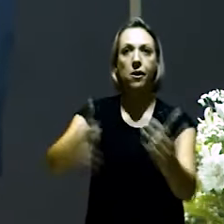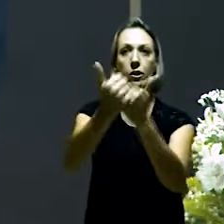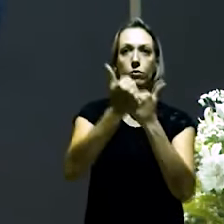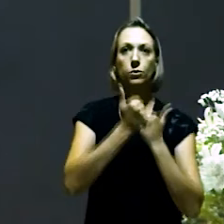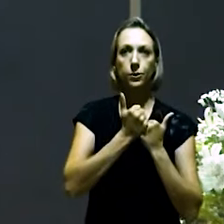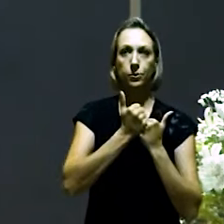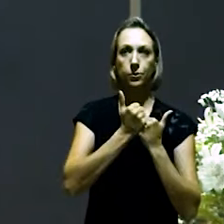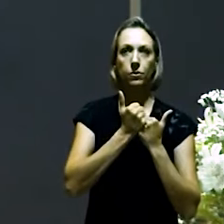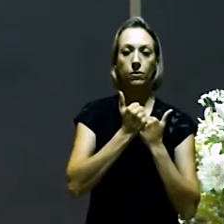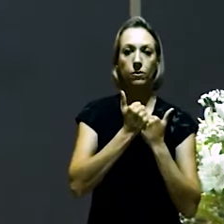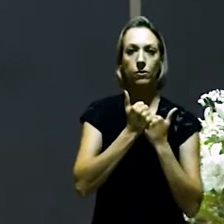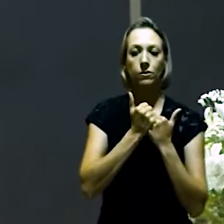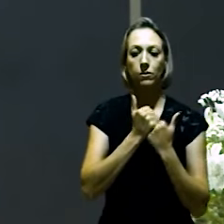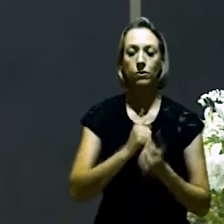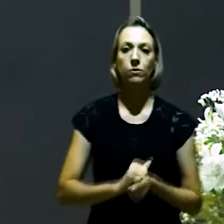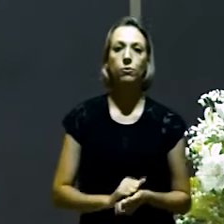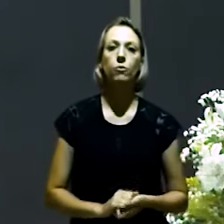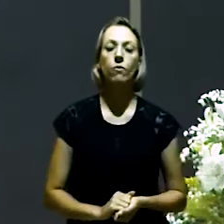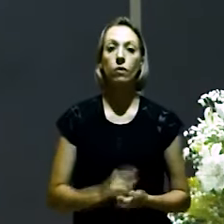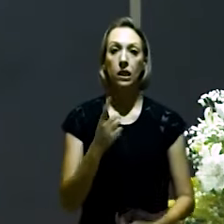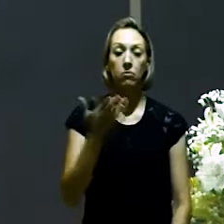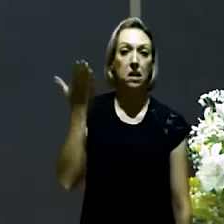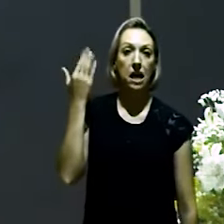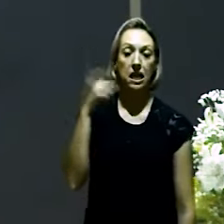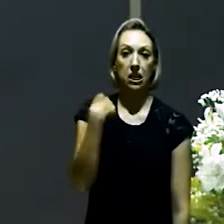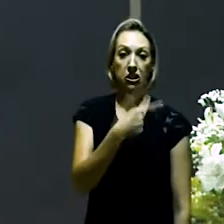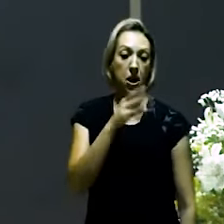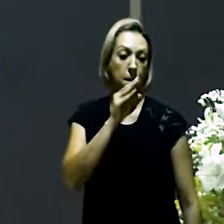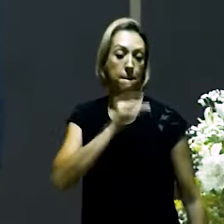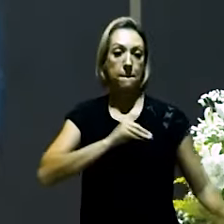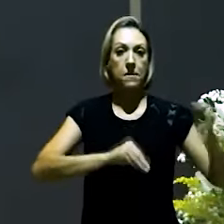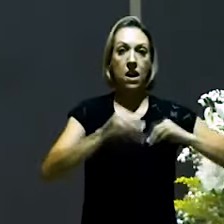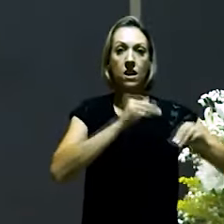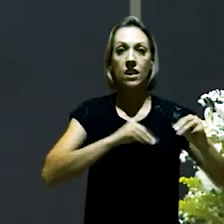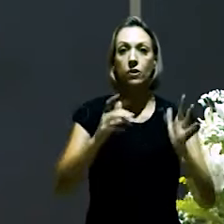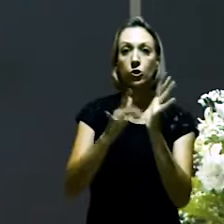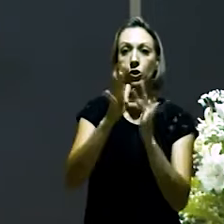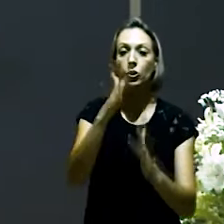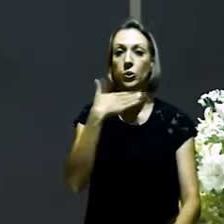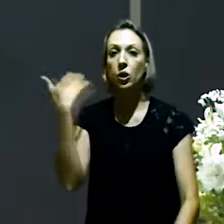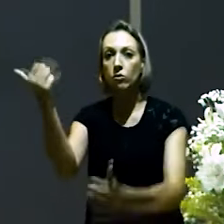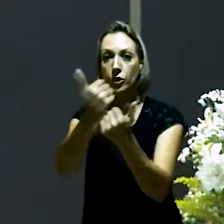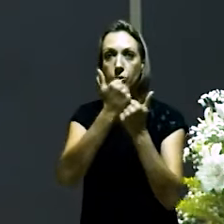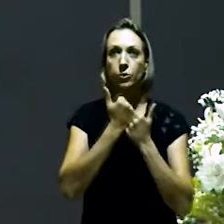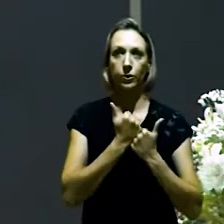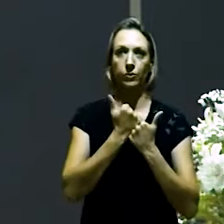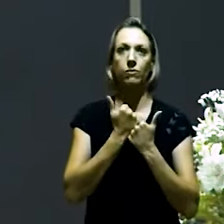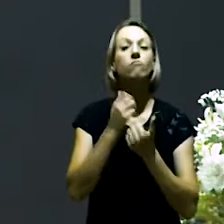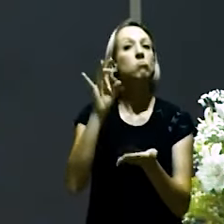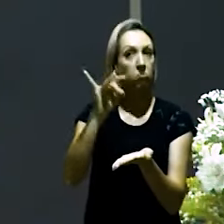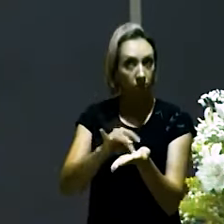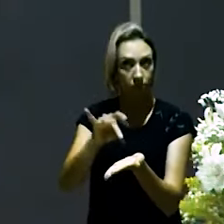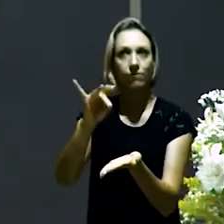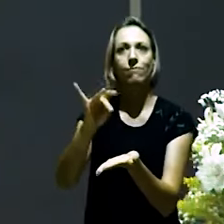e certamente dirão que Jesus tomou o nosso lugar na cruz, e essa também é uma mensagem válida e está nas Escrituras como uma verdade que